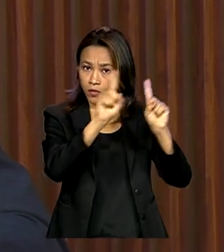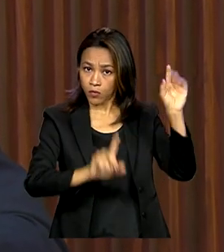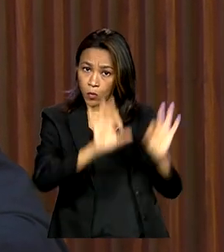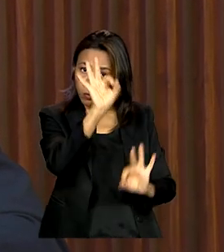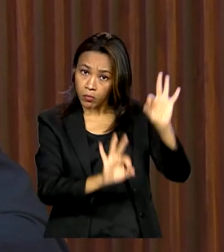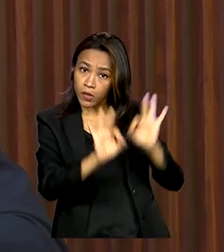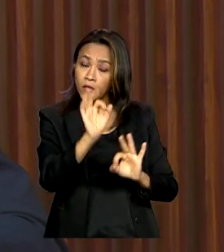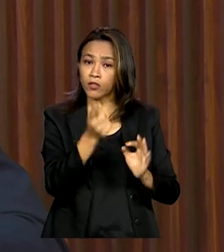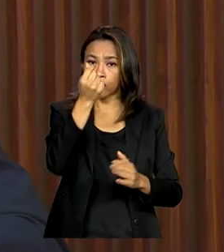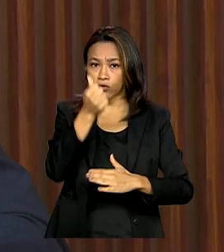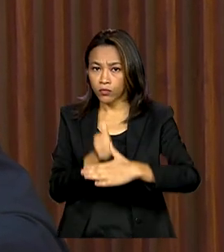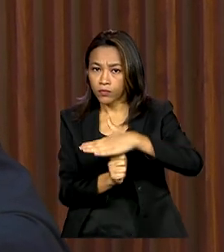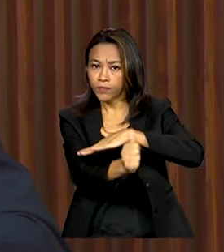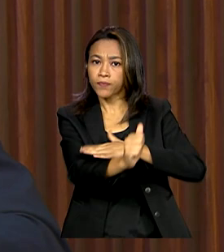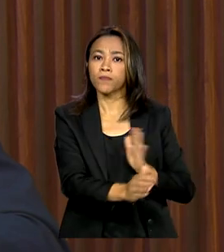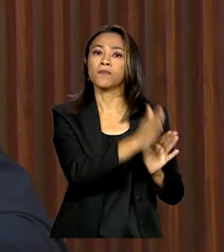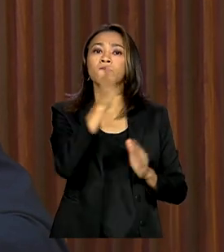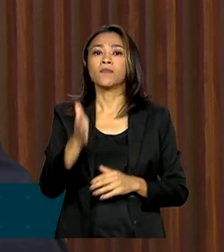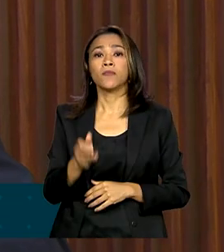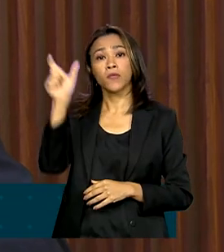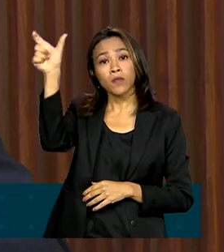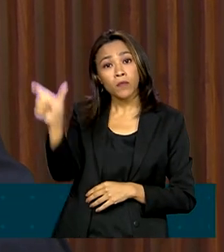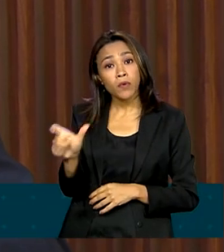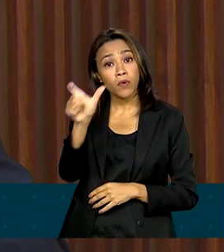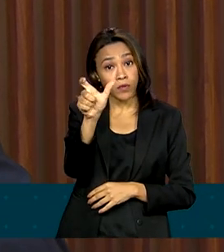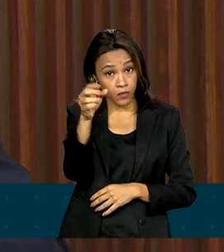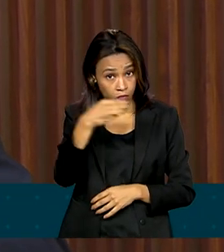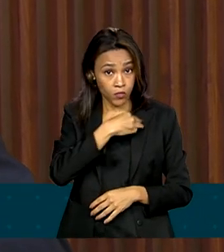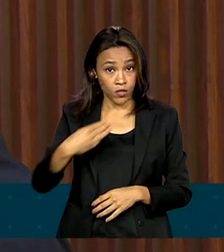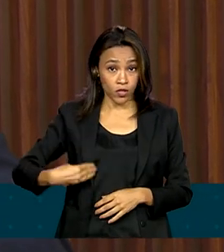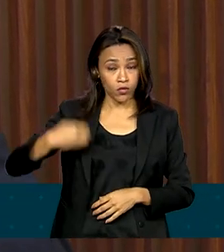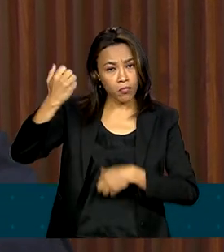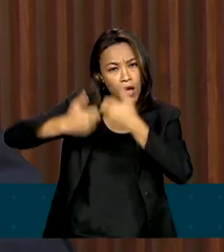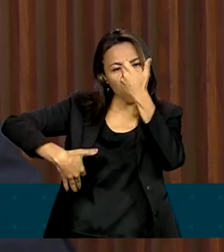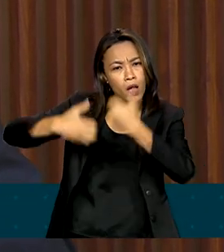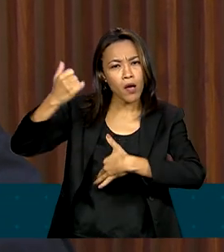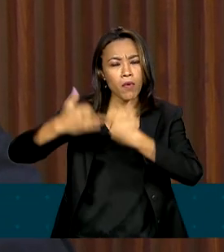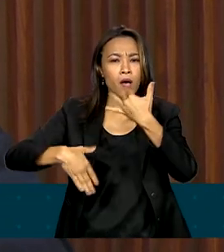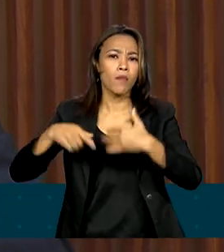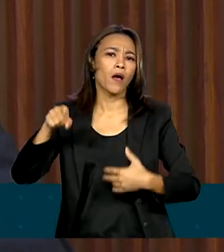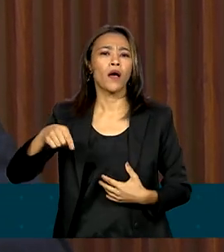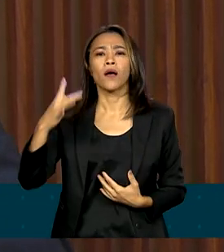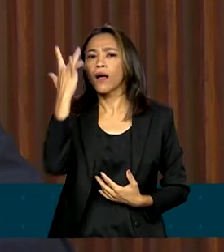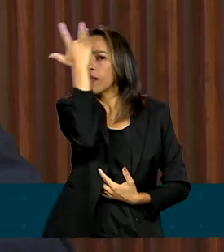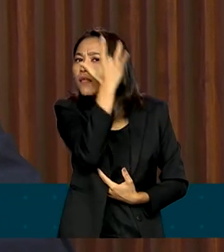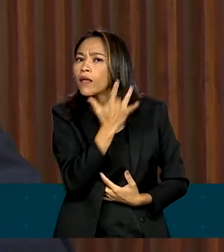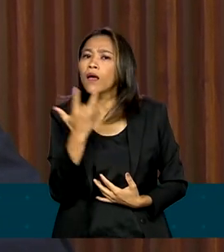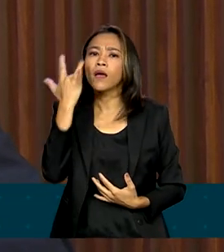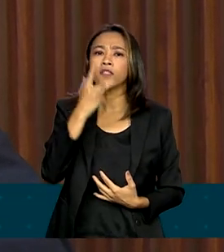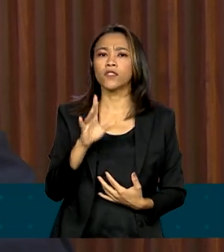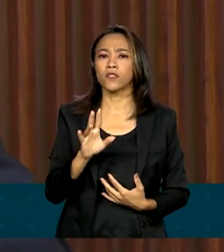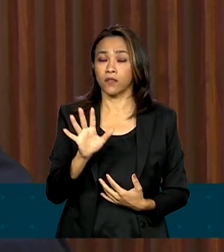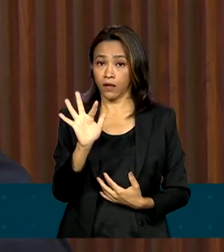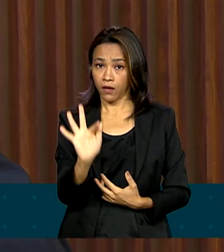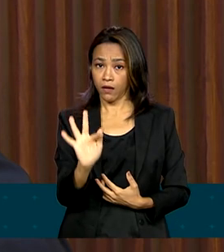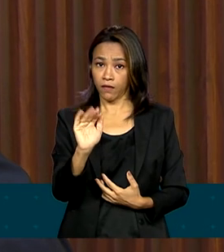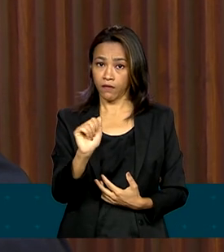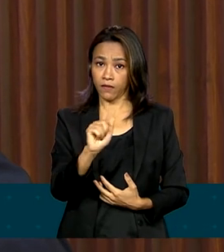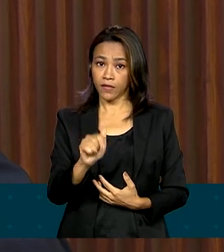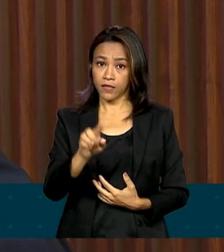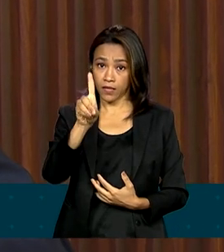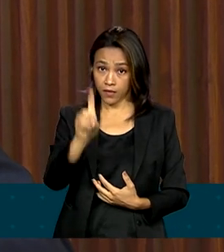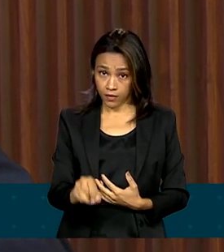Depois, uma fala do nosso ministro da Fazenda, ministro Fernando Haddad, tratar aí do tema da reforma tributária, das questões trazidas